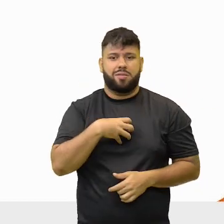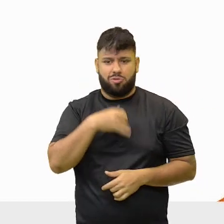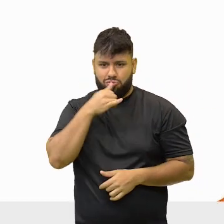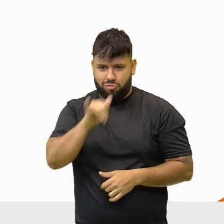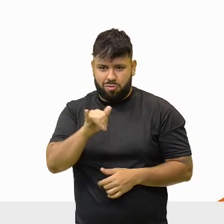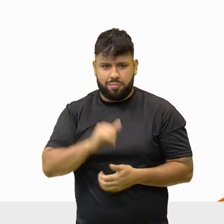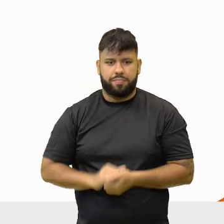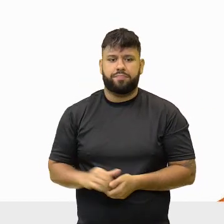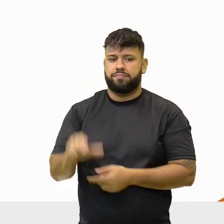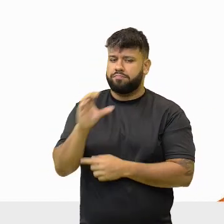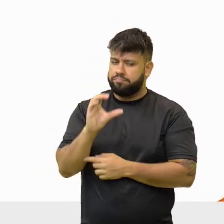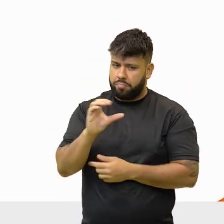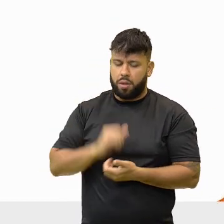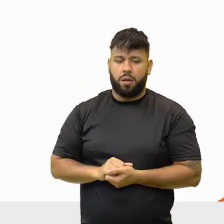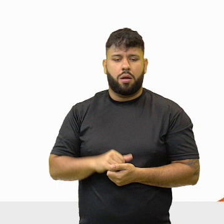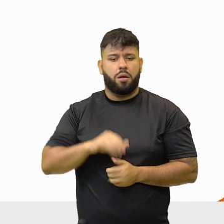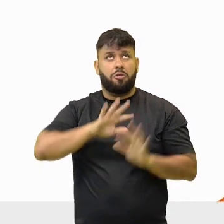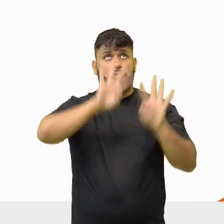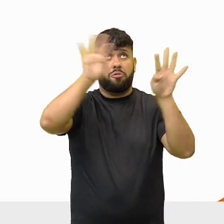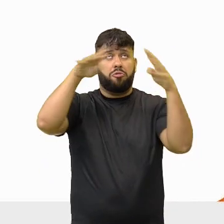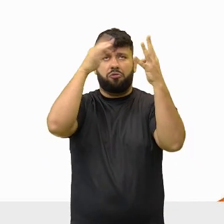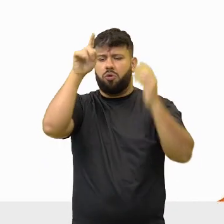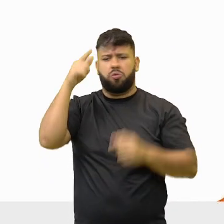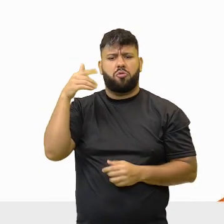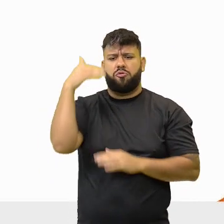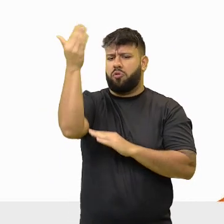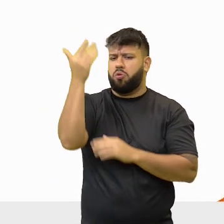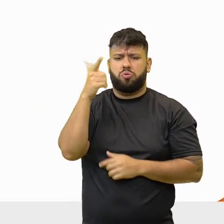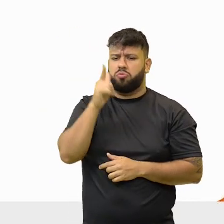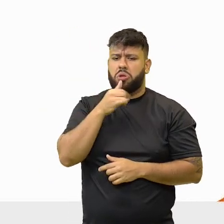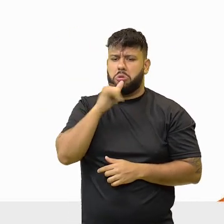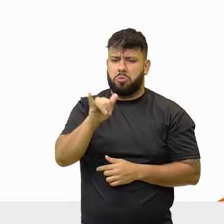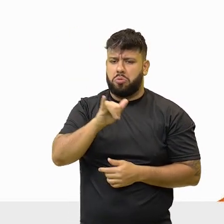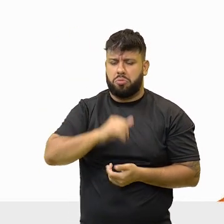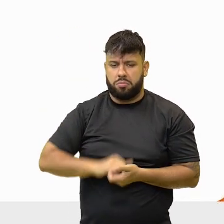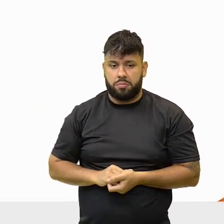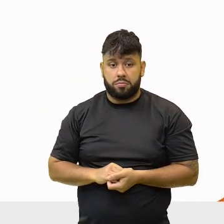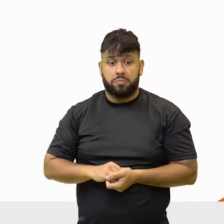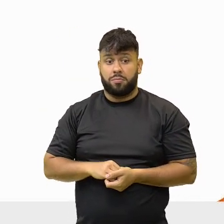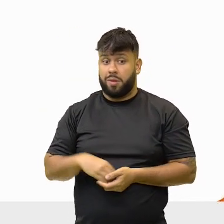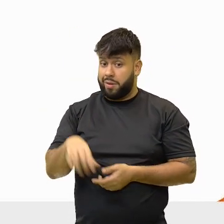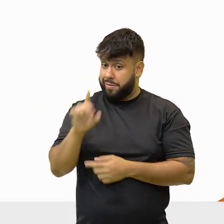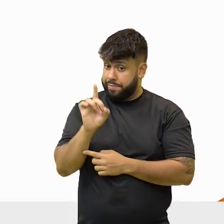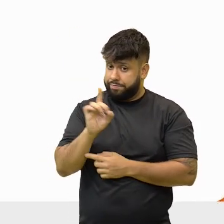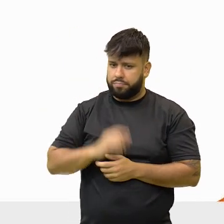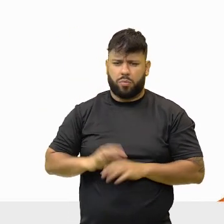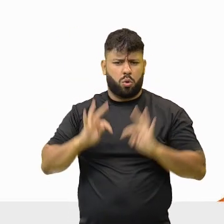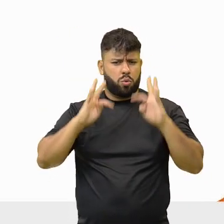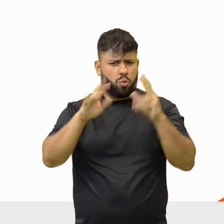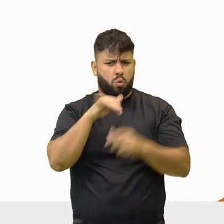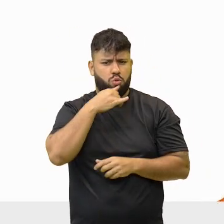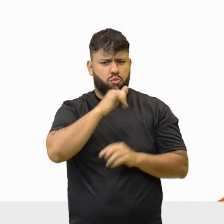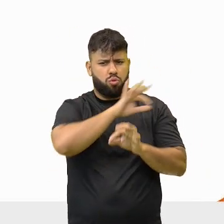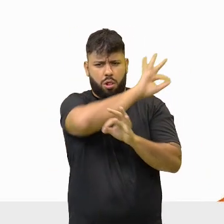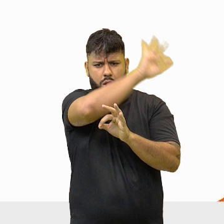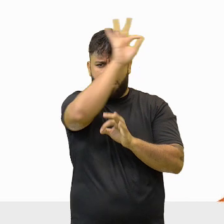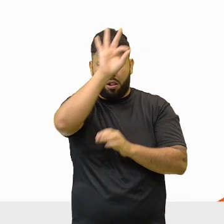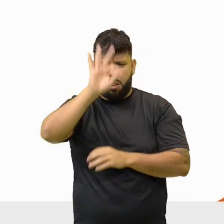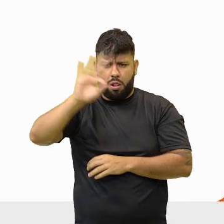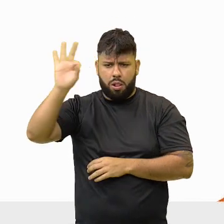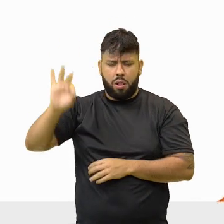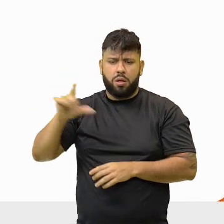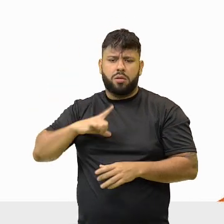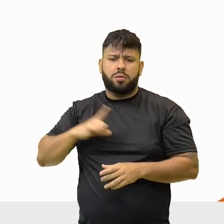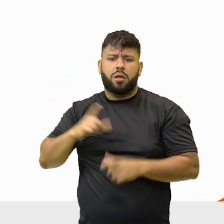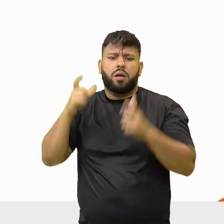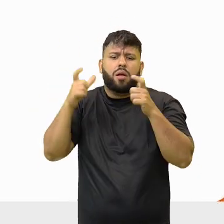superfície externa da gaiola não se eletriza. Letra D. Toda a carga elétrica recebida por meio da descarga elétrica fica situada na